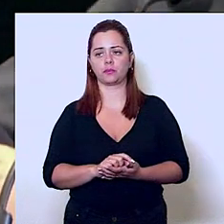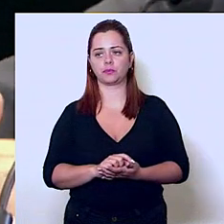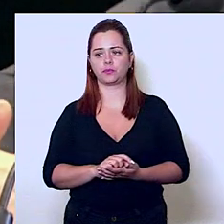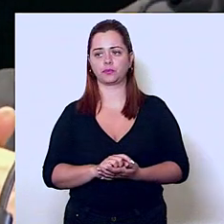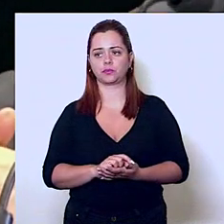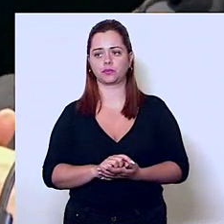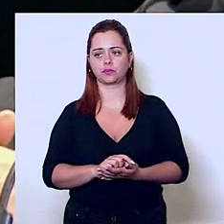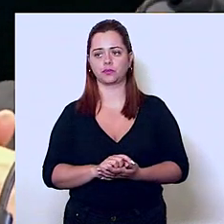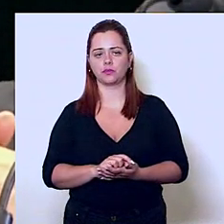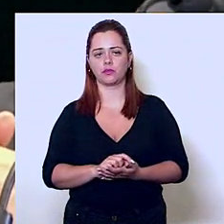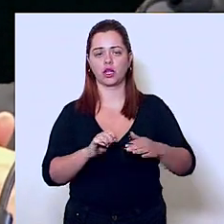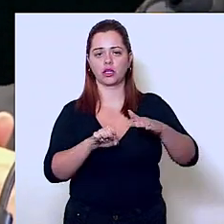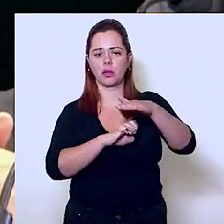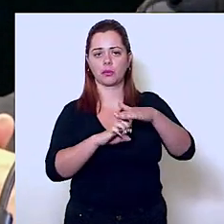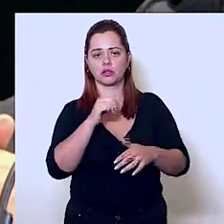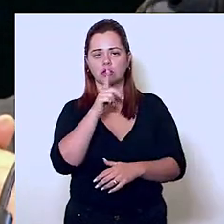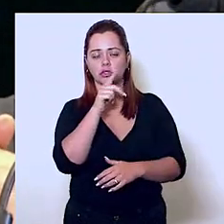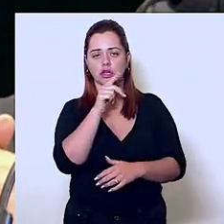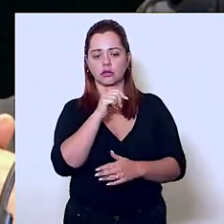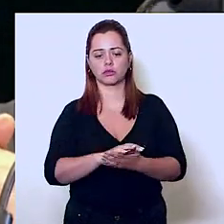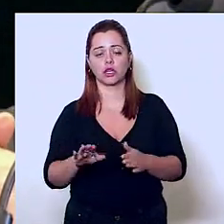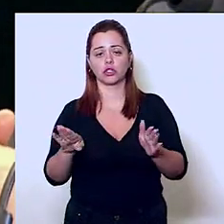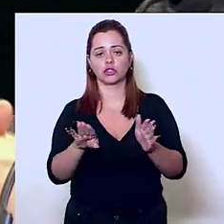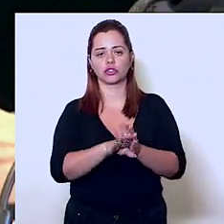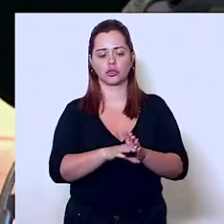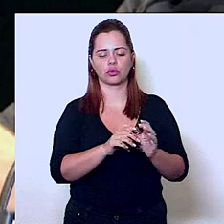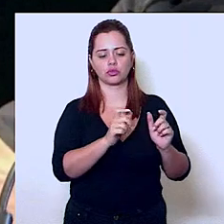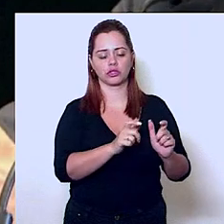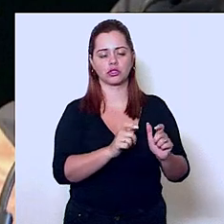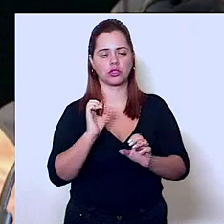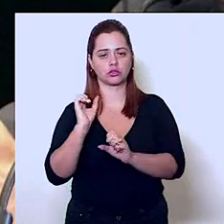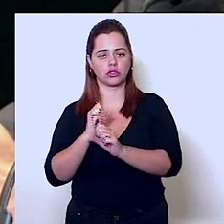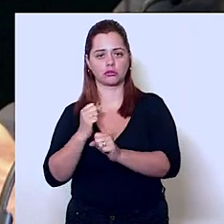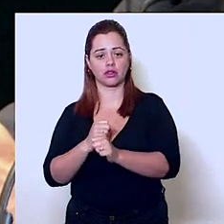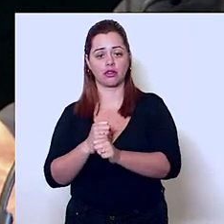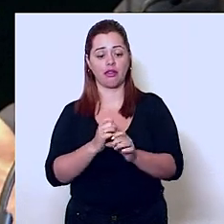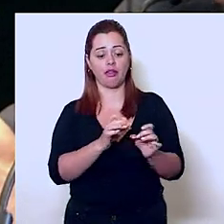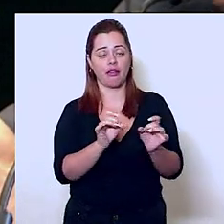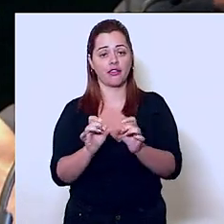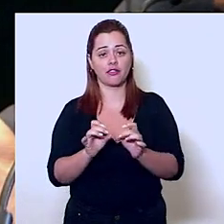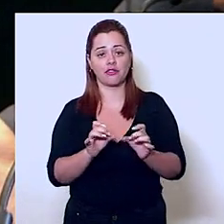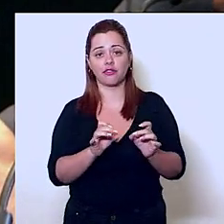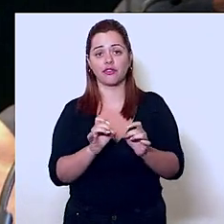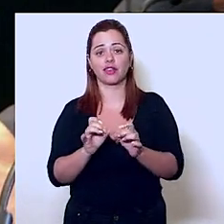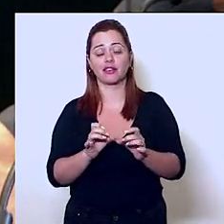chegou no canteiro de obra um belo dia alguém vendendo lotes na nova capital do Brasil.